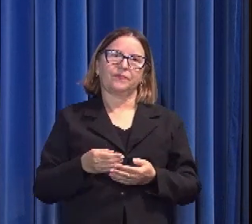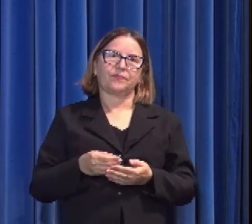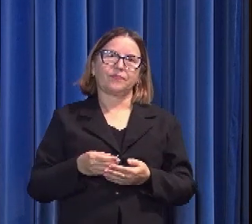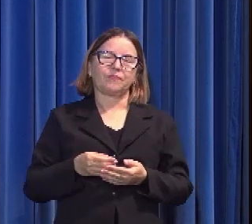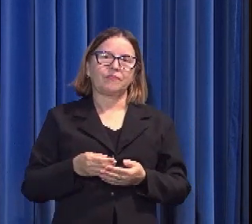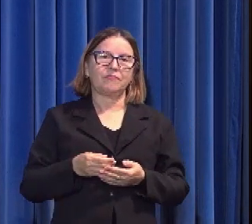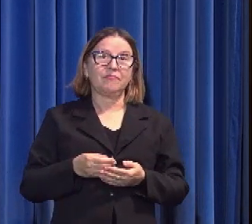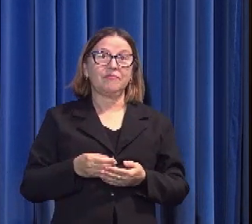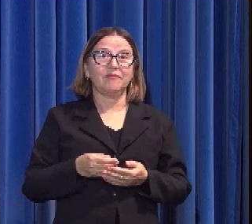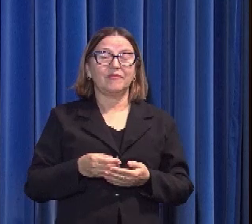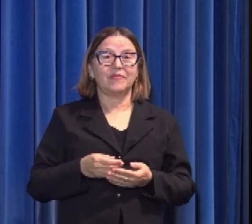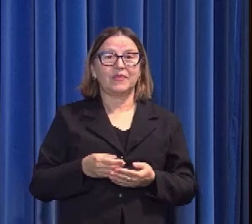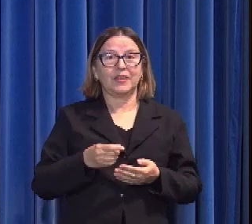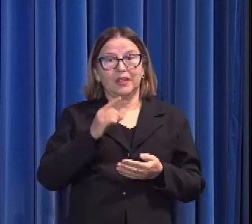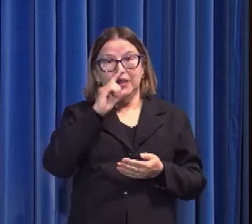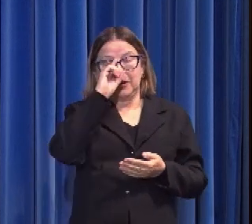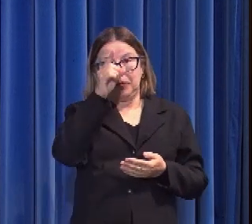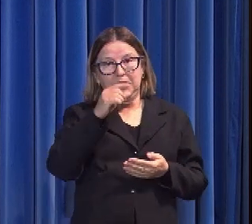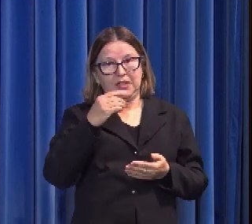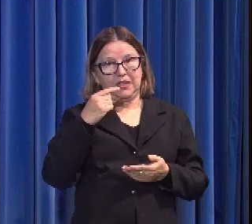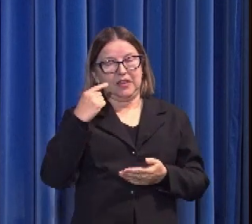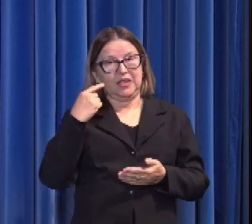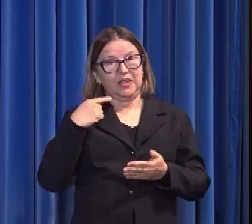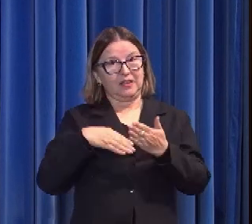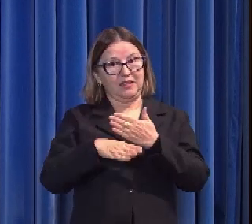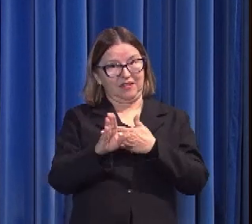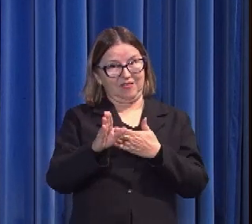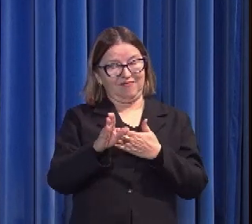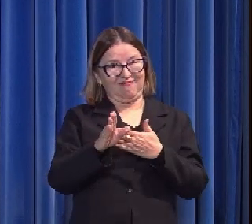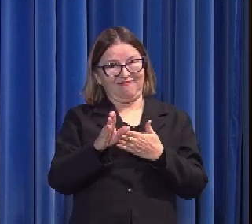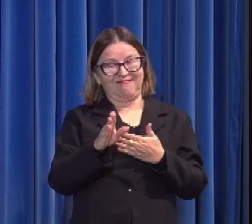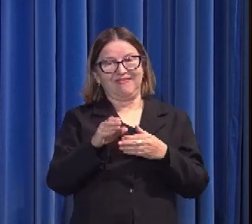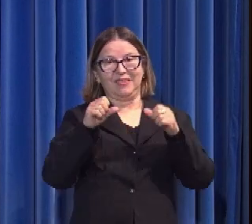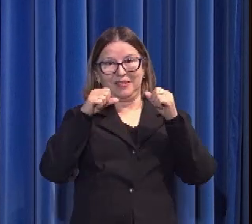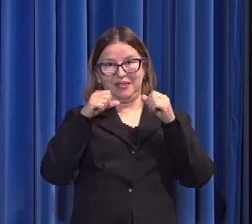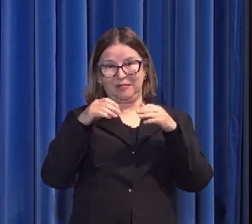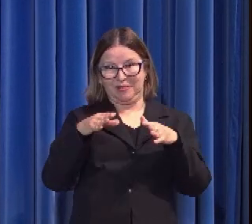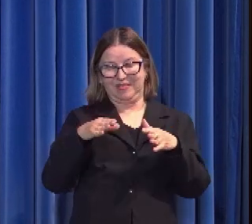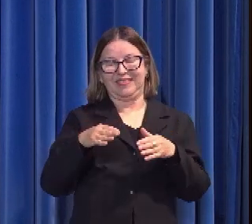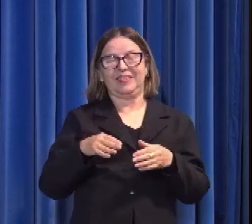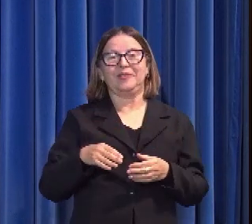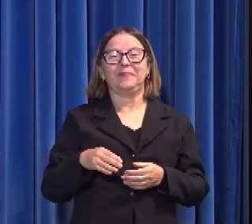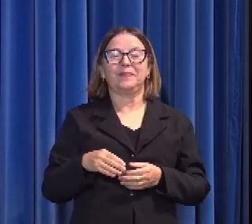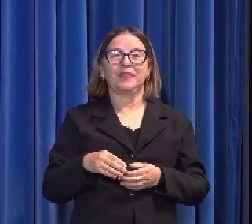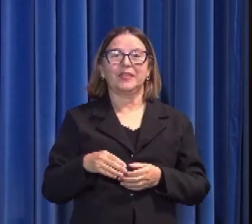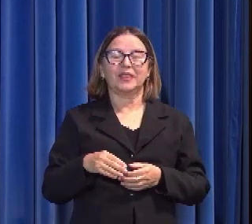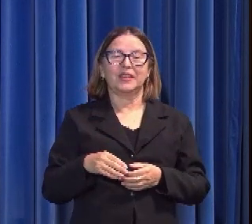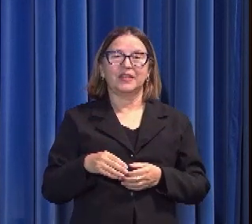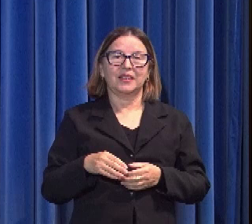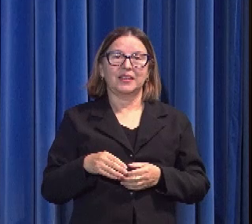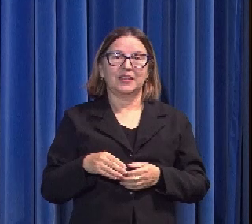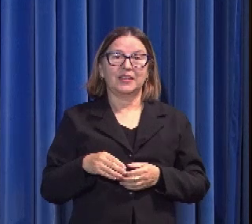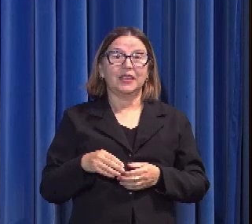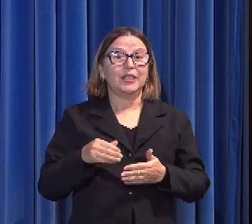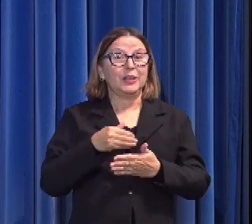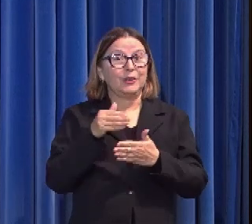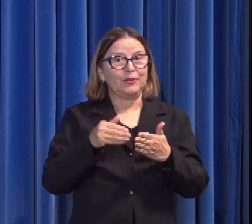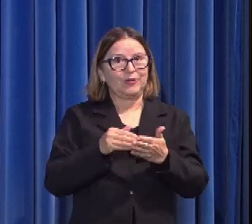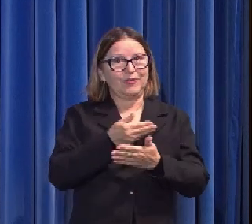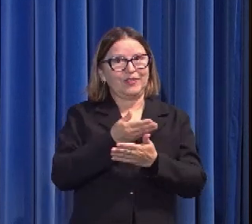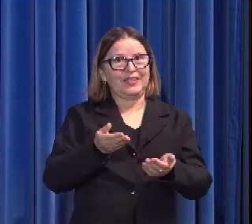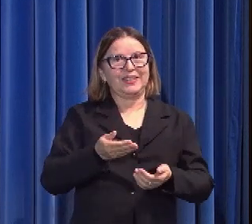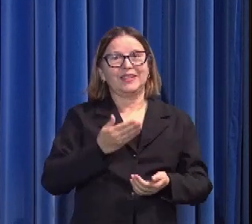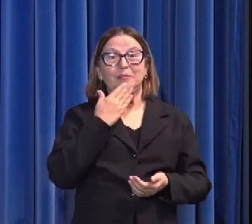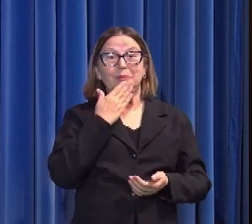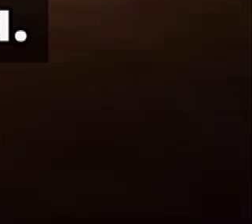que vades e deis fruto eo vosso fruto permaneça a fim de que tudo quanto pedirdes ao